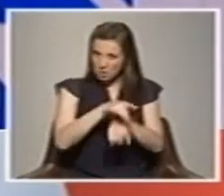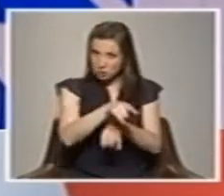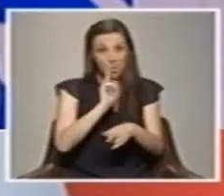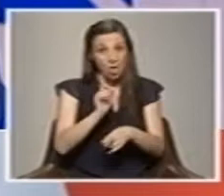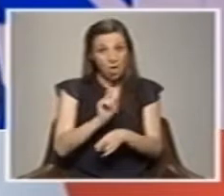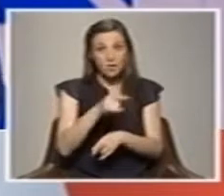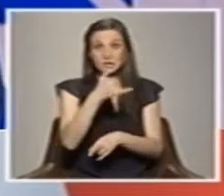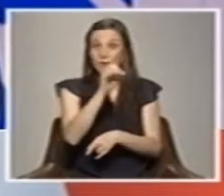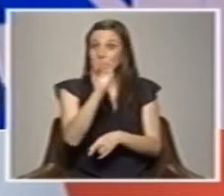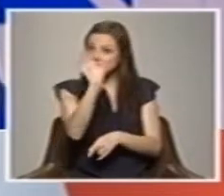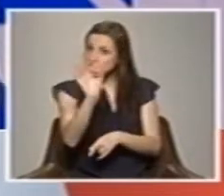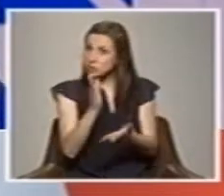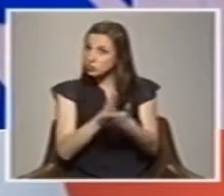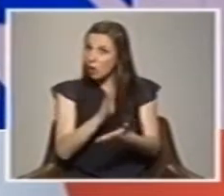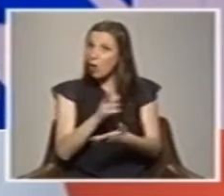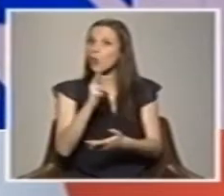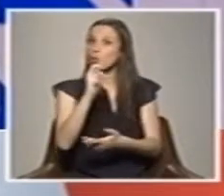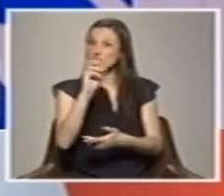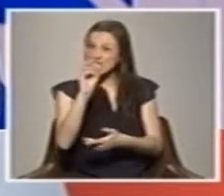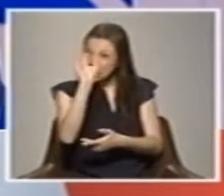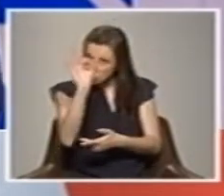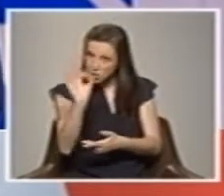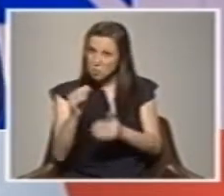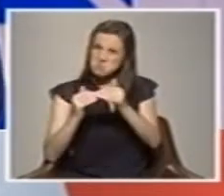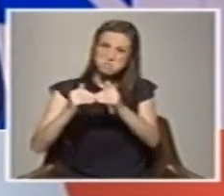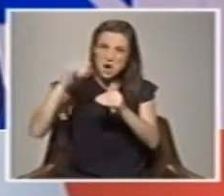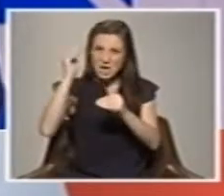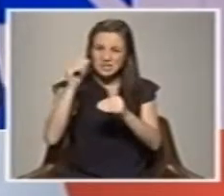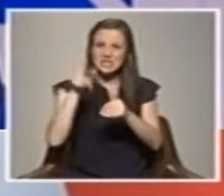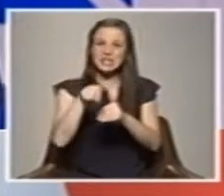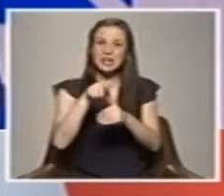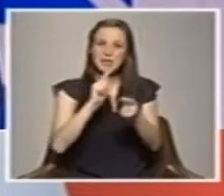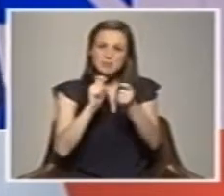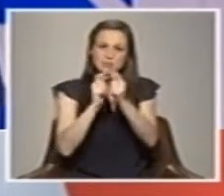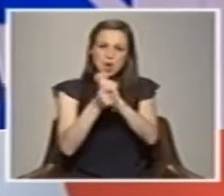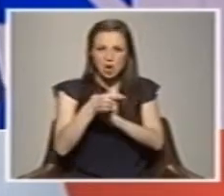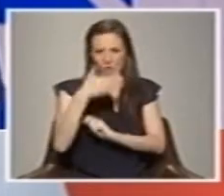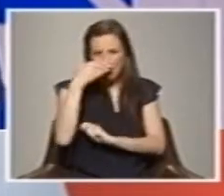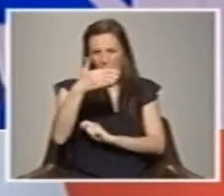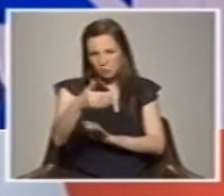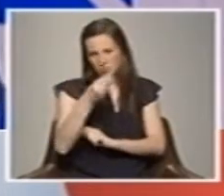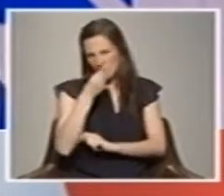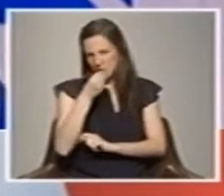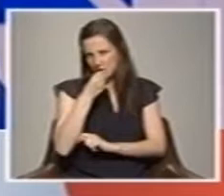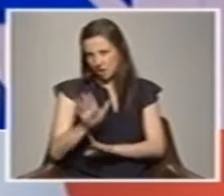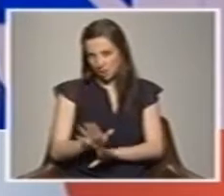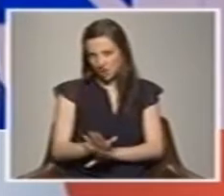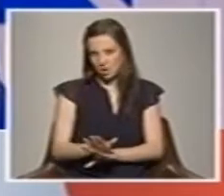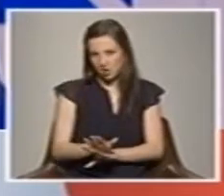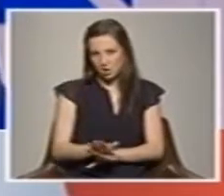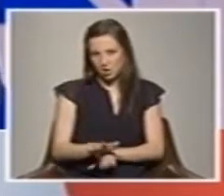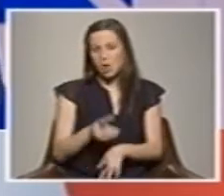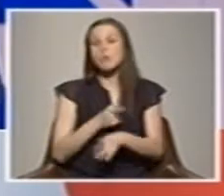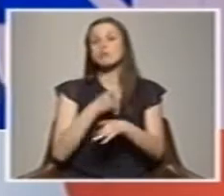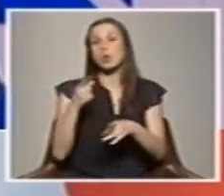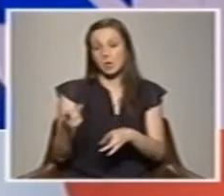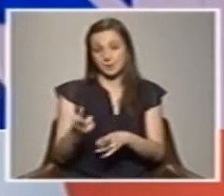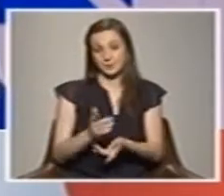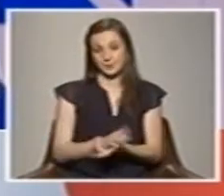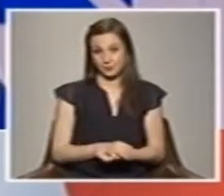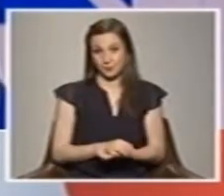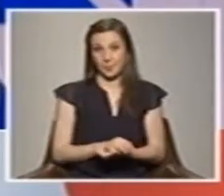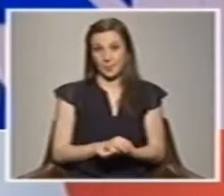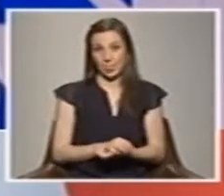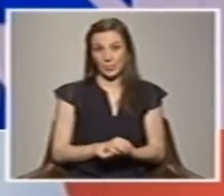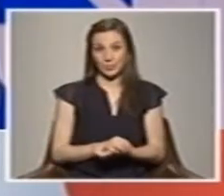20%. Os outros 30% ou mais por cento têm a ver com a alteração da dieta. Porquê? como uma coisa muito, muito simples, é